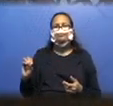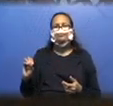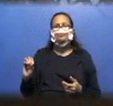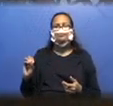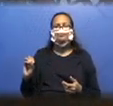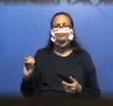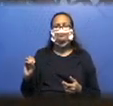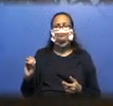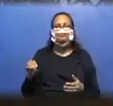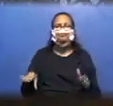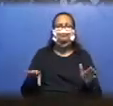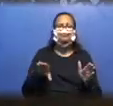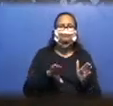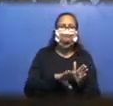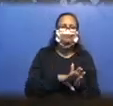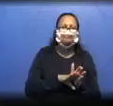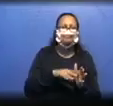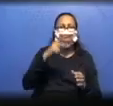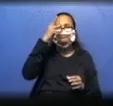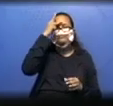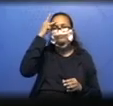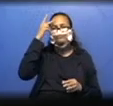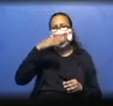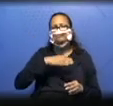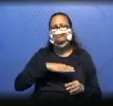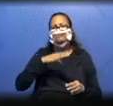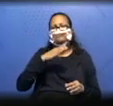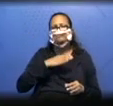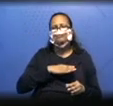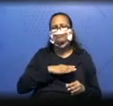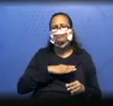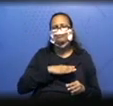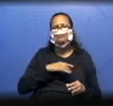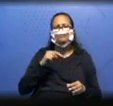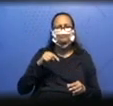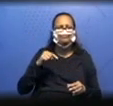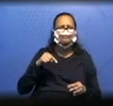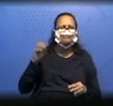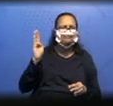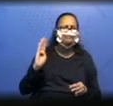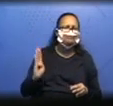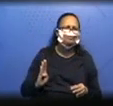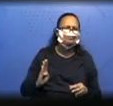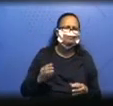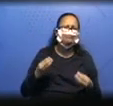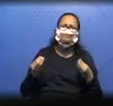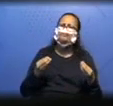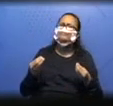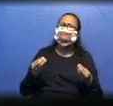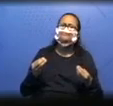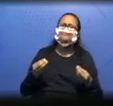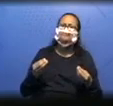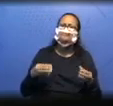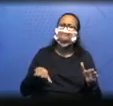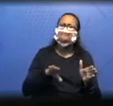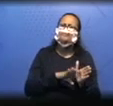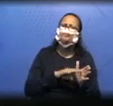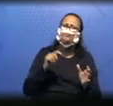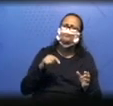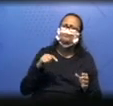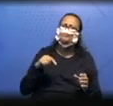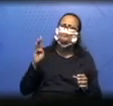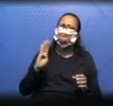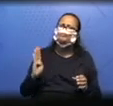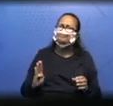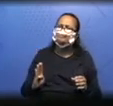página 130, a chegada dos portugueses ao Brasil. Como que foi essa chegada? Como que os